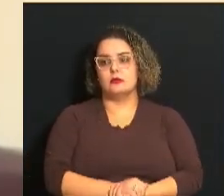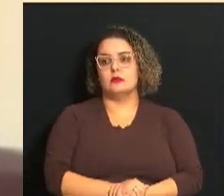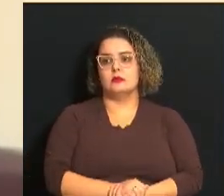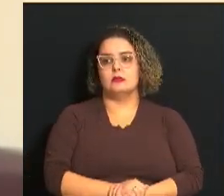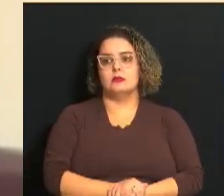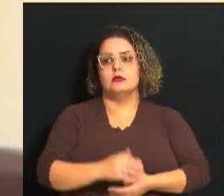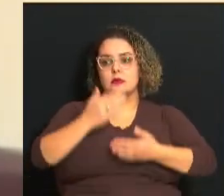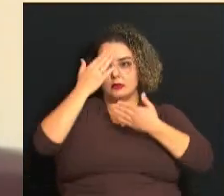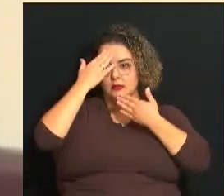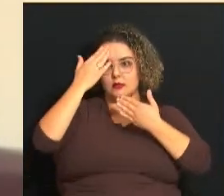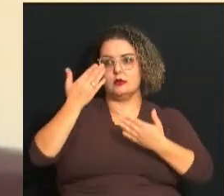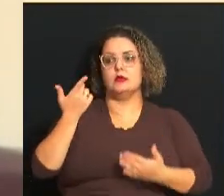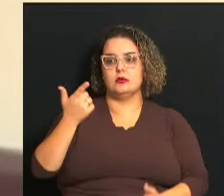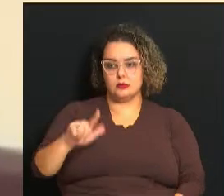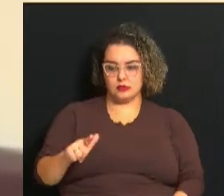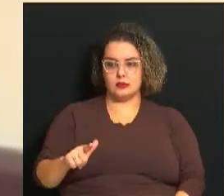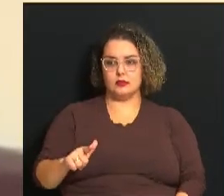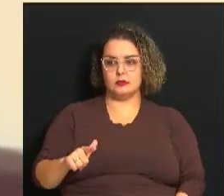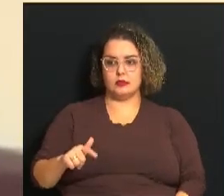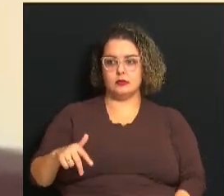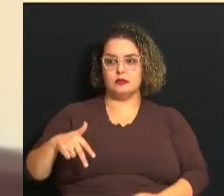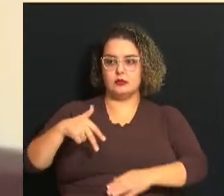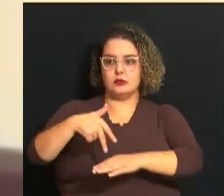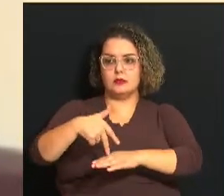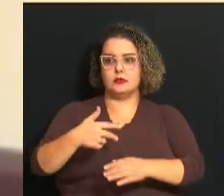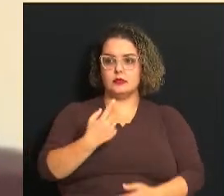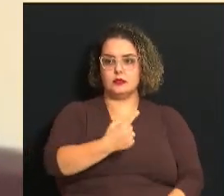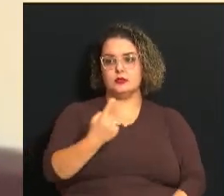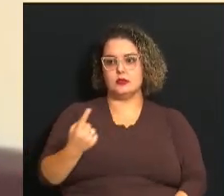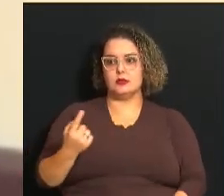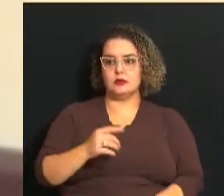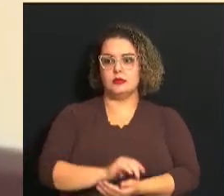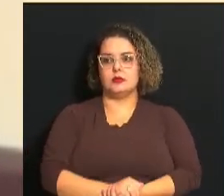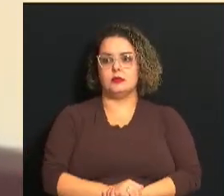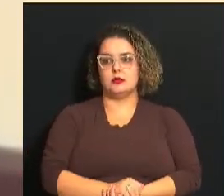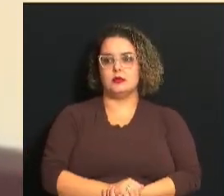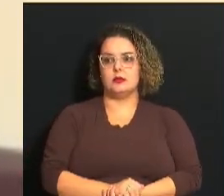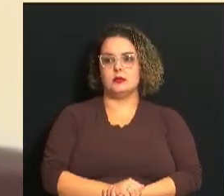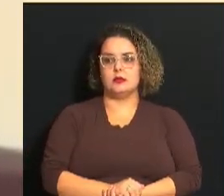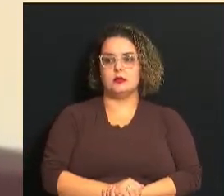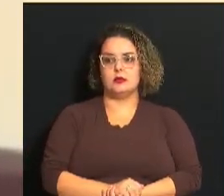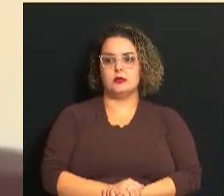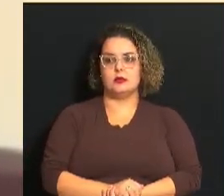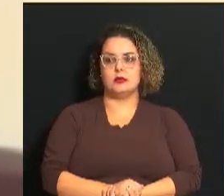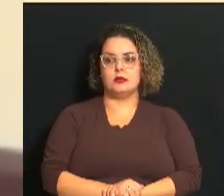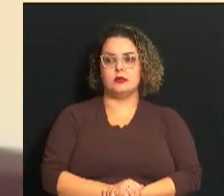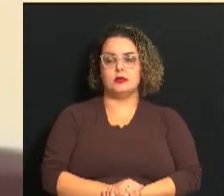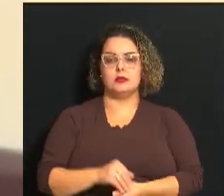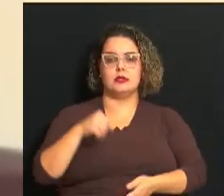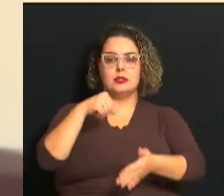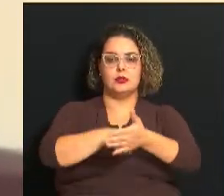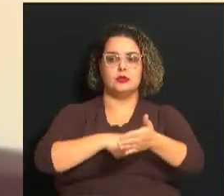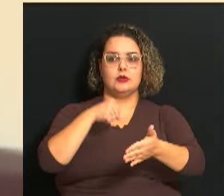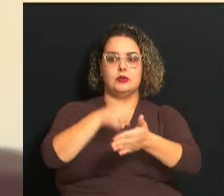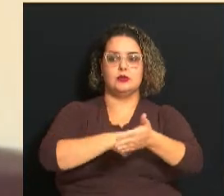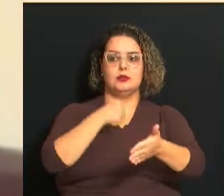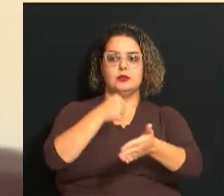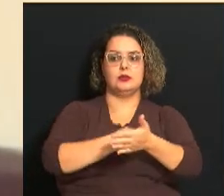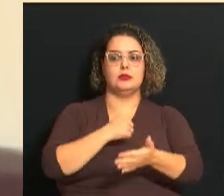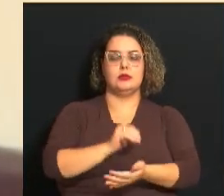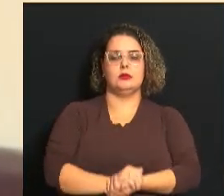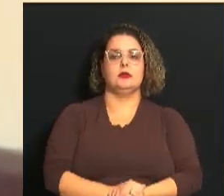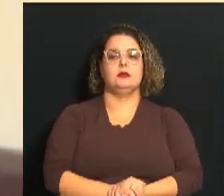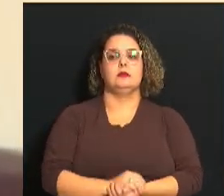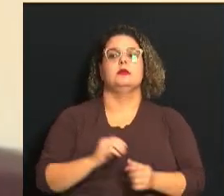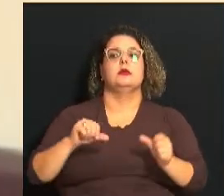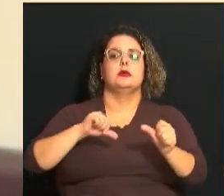agradecer novamente a exposição de cada um e dizer que estamos sempre na luta para que isso